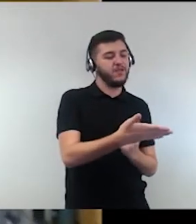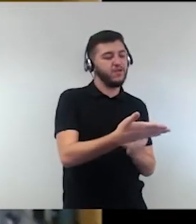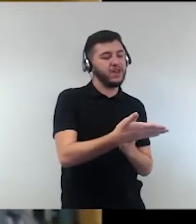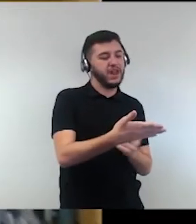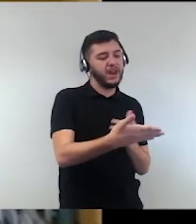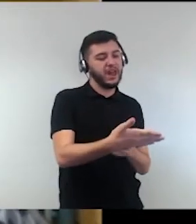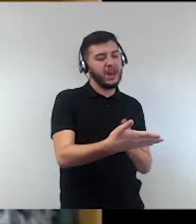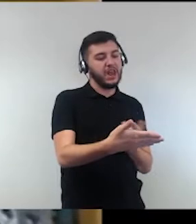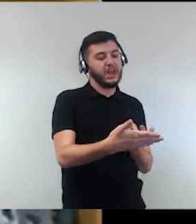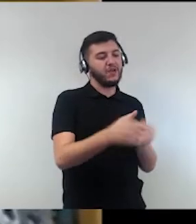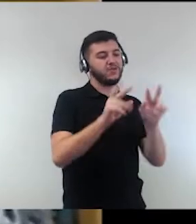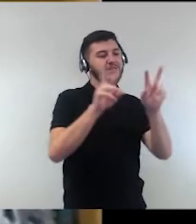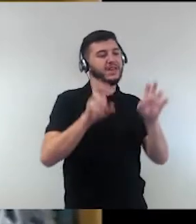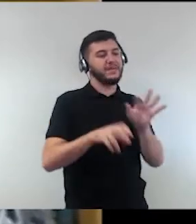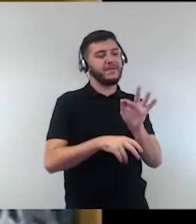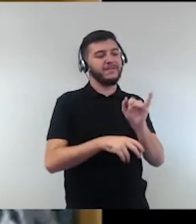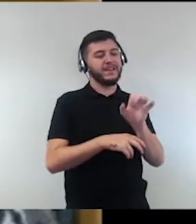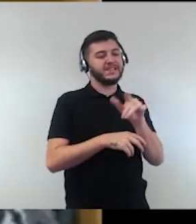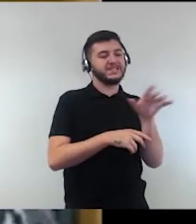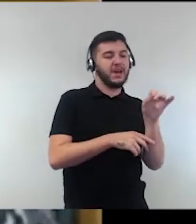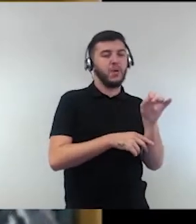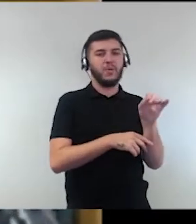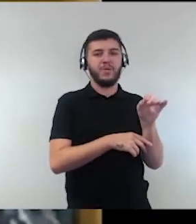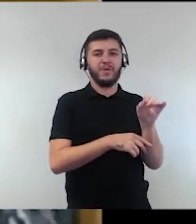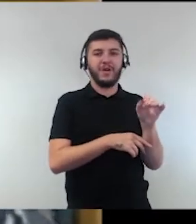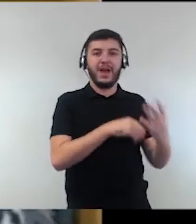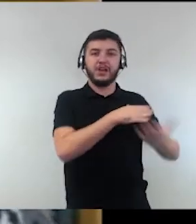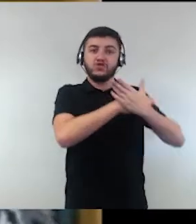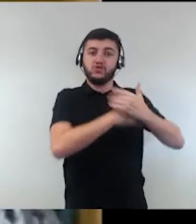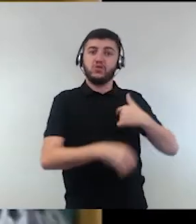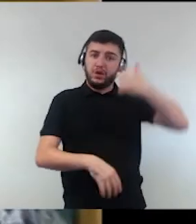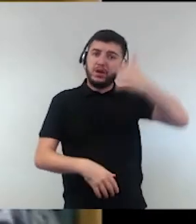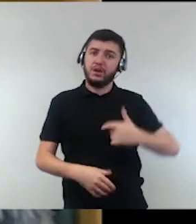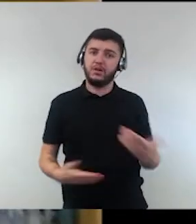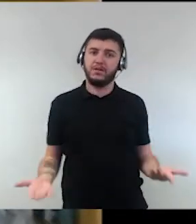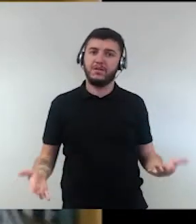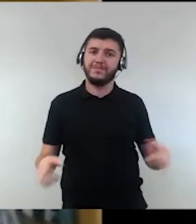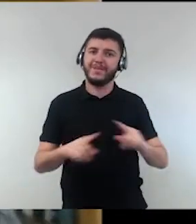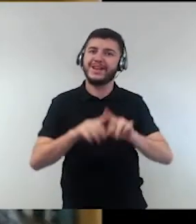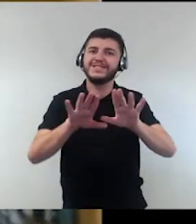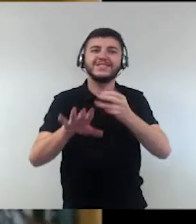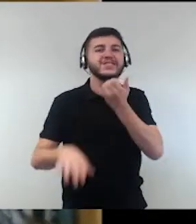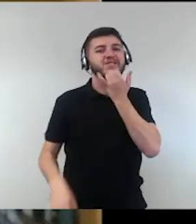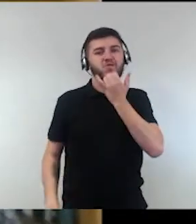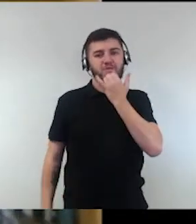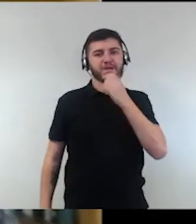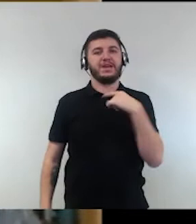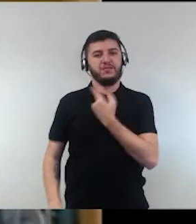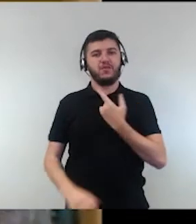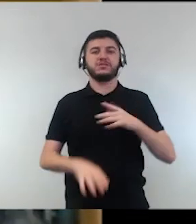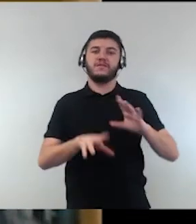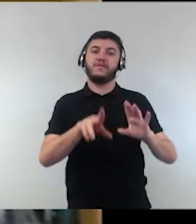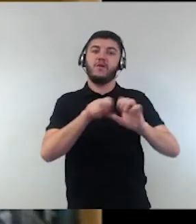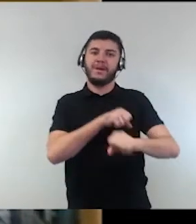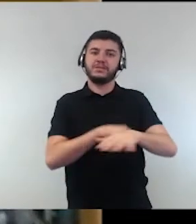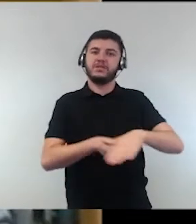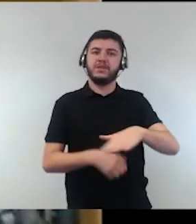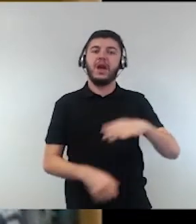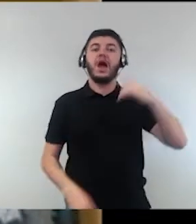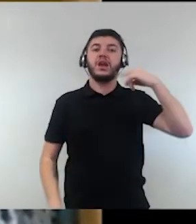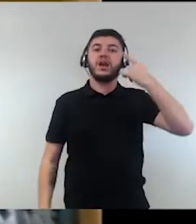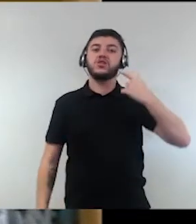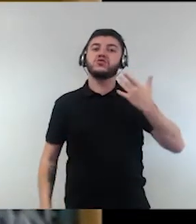ficção. Porque, infelizmente, a nossa formação jurídica, como todas